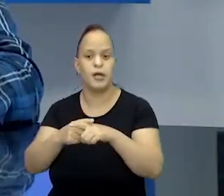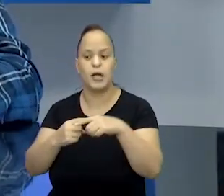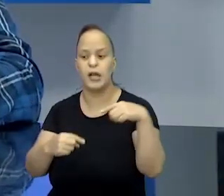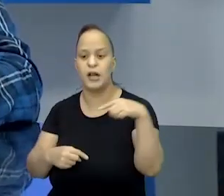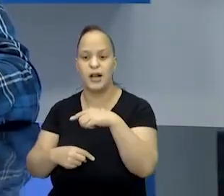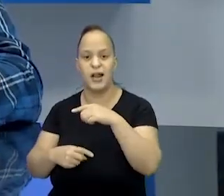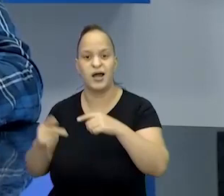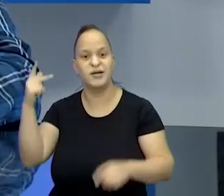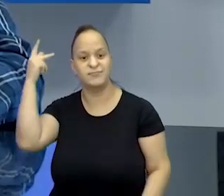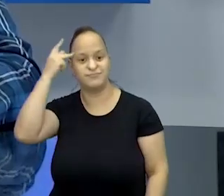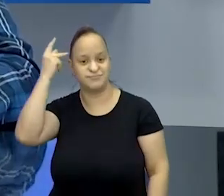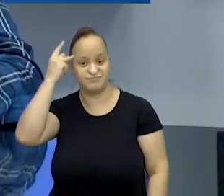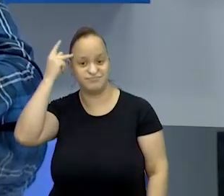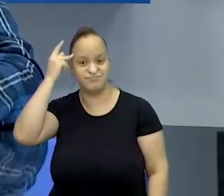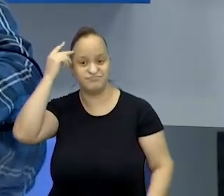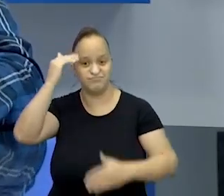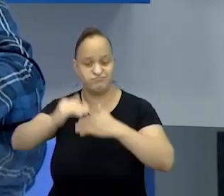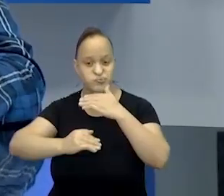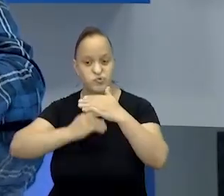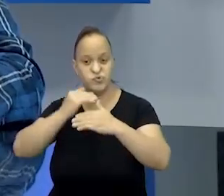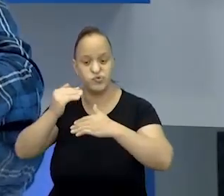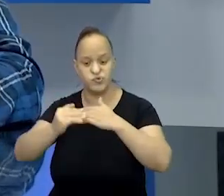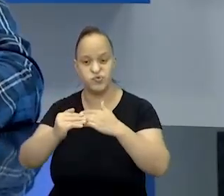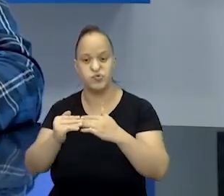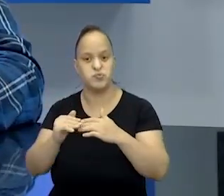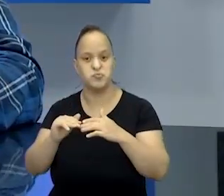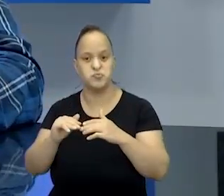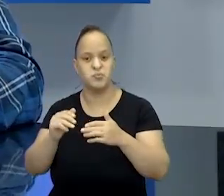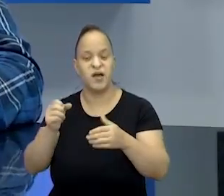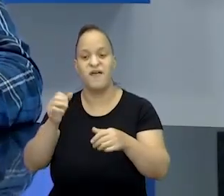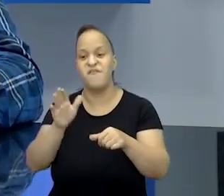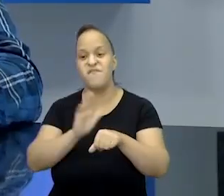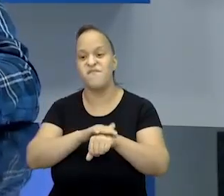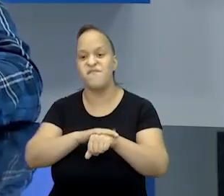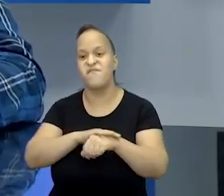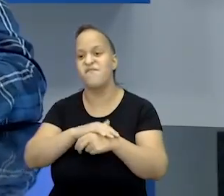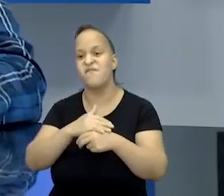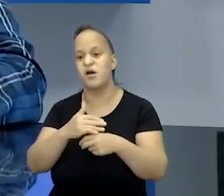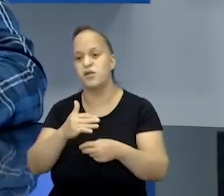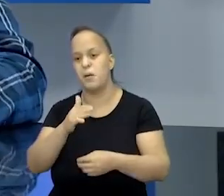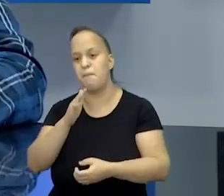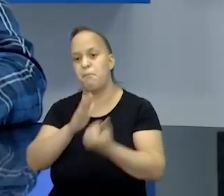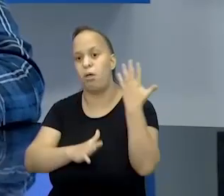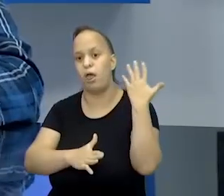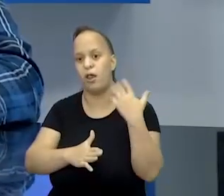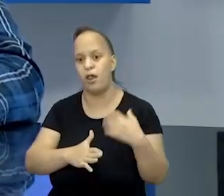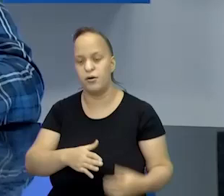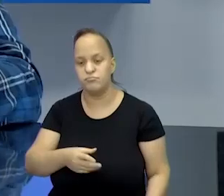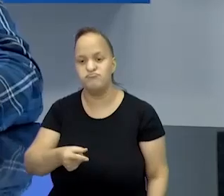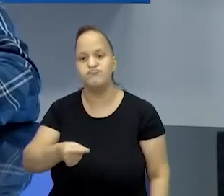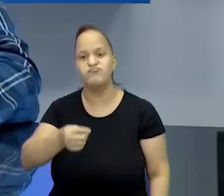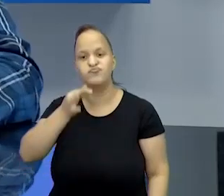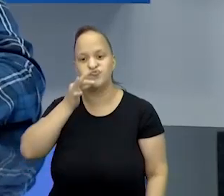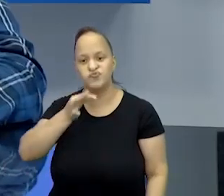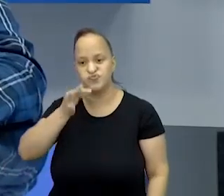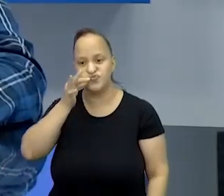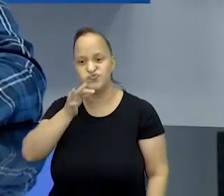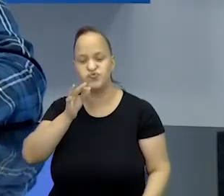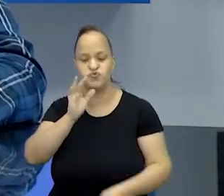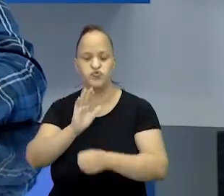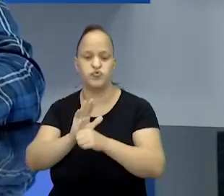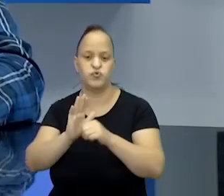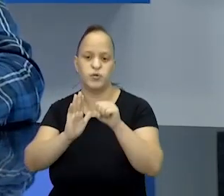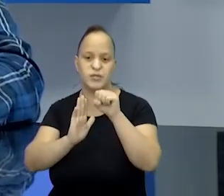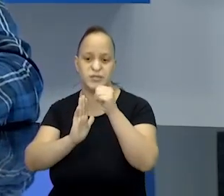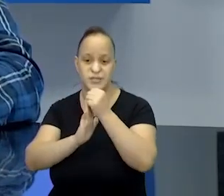café, tá? O estado que produzia café. E essa produção em alta, no final do século